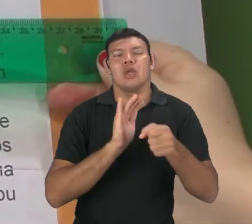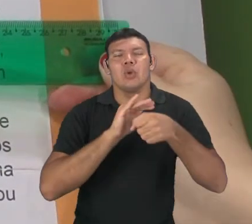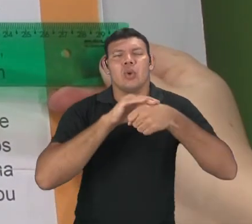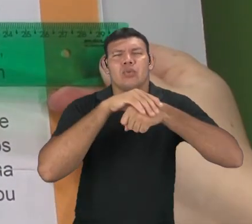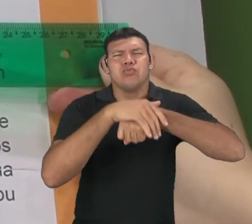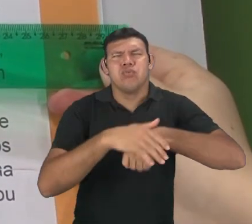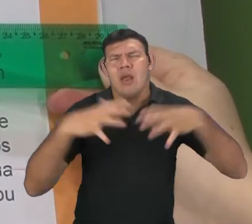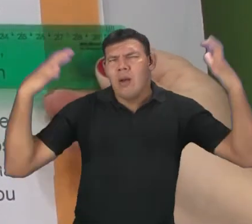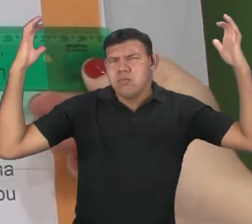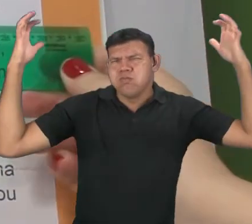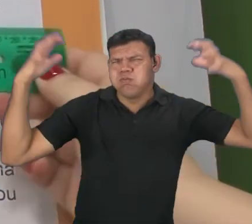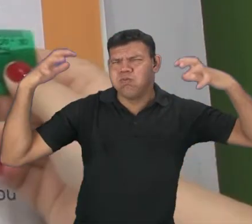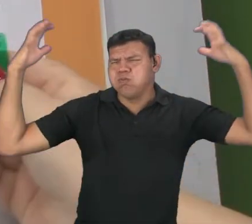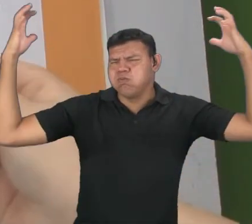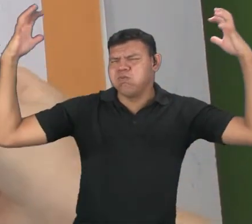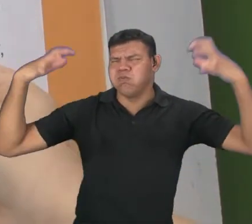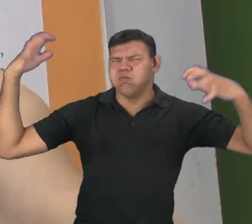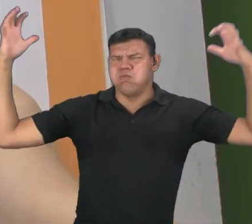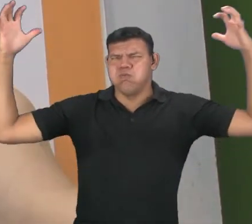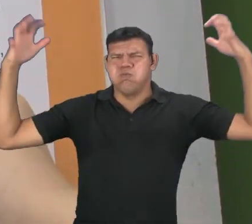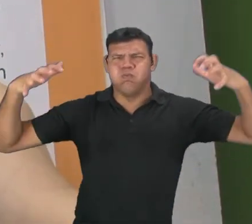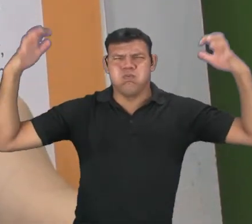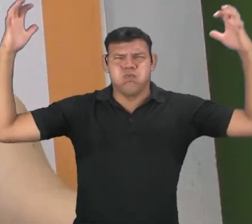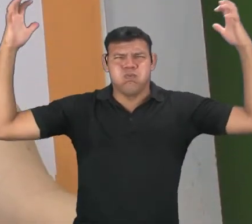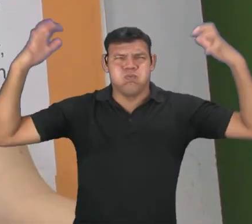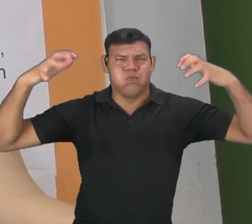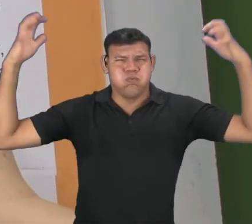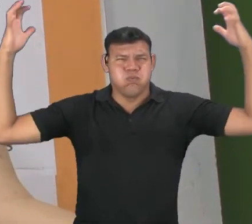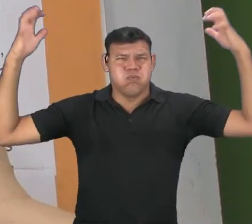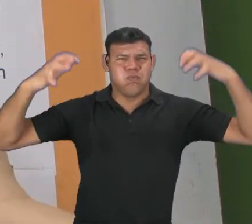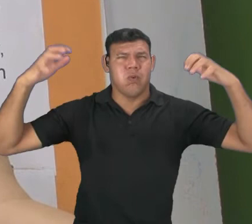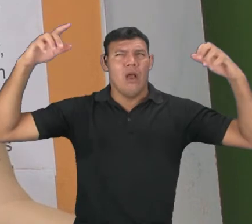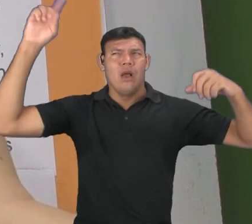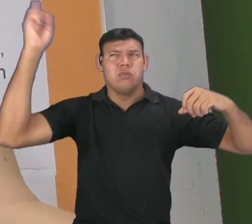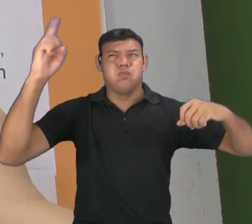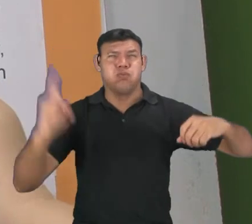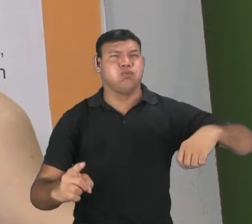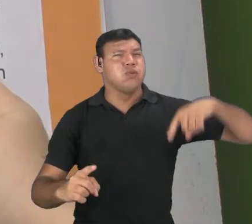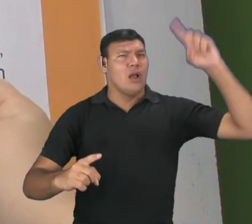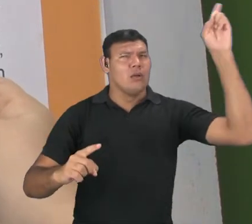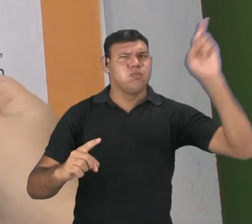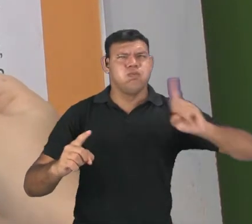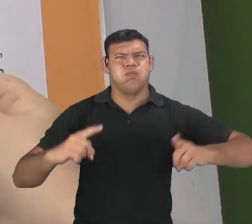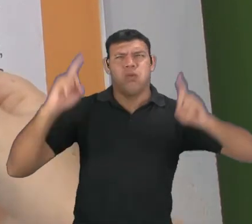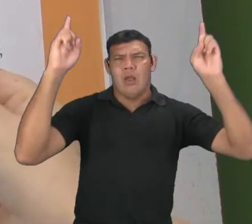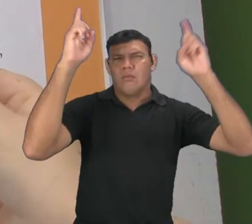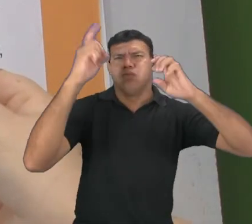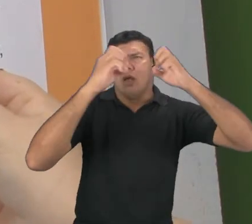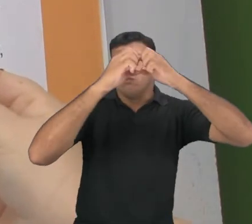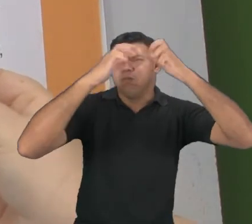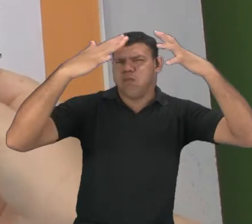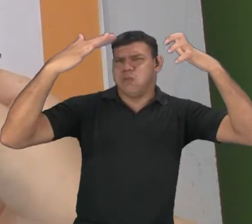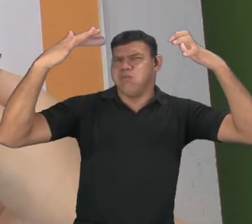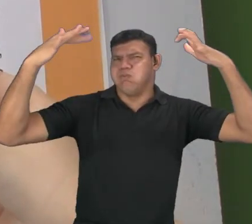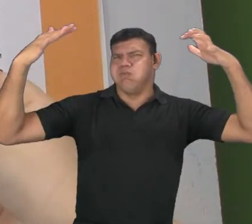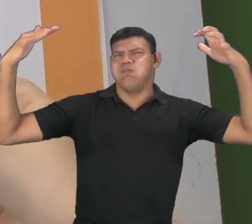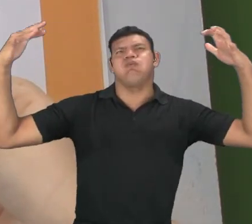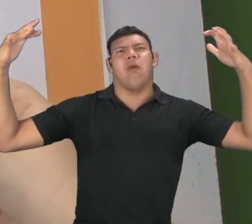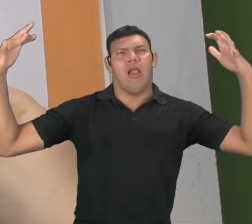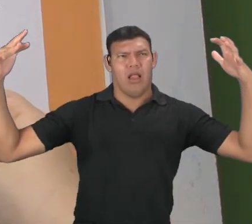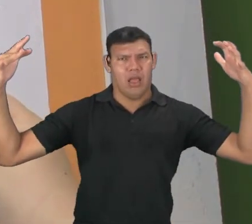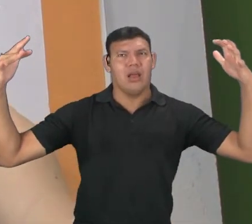tempestade medonha, chovia desabaladamente, com trovoadas, raios, relâmpagos,